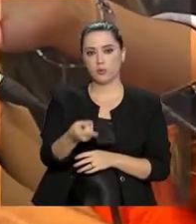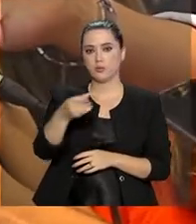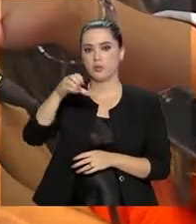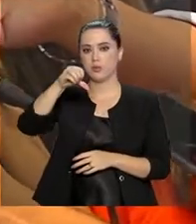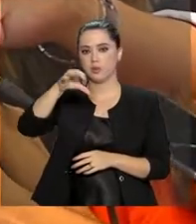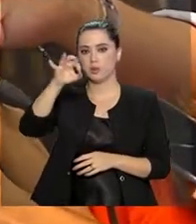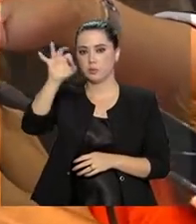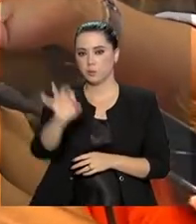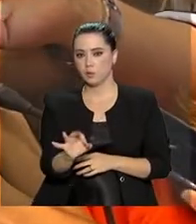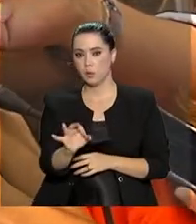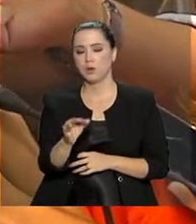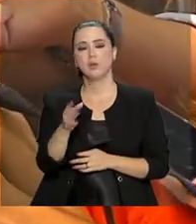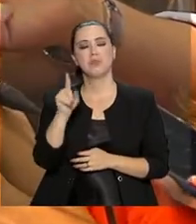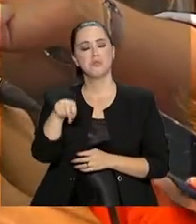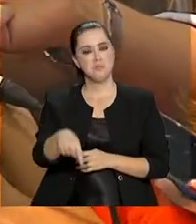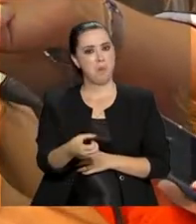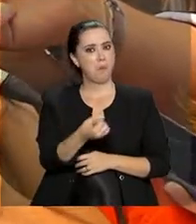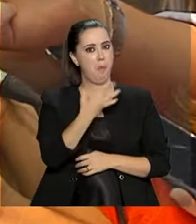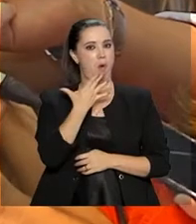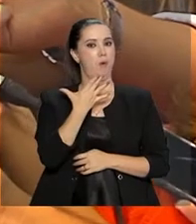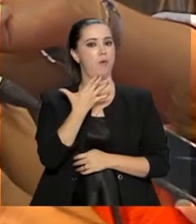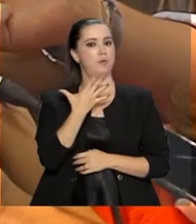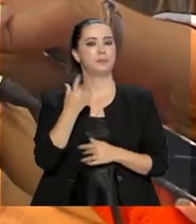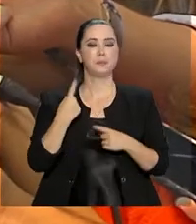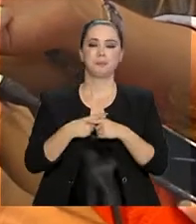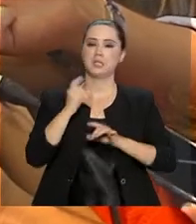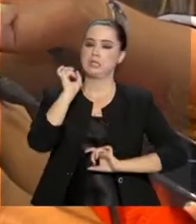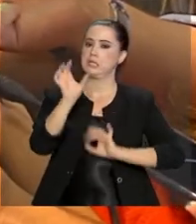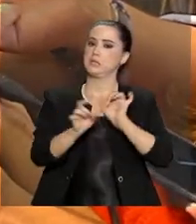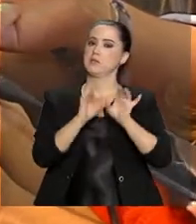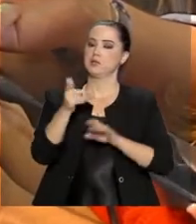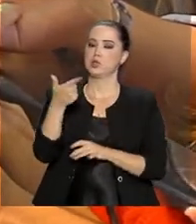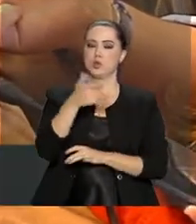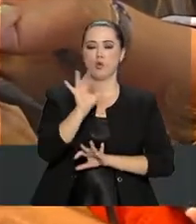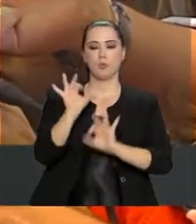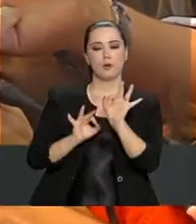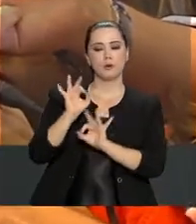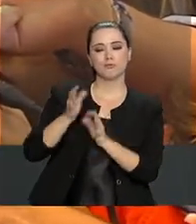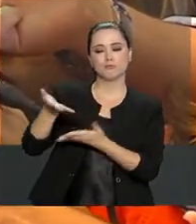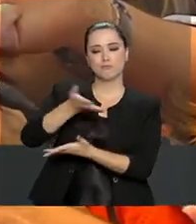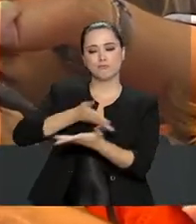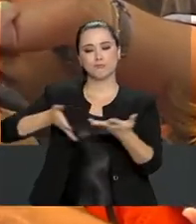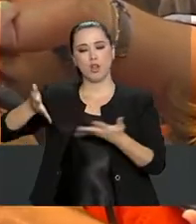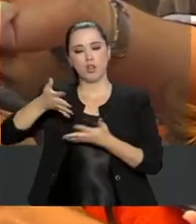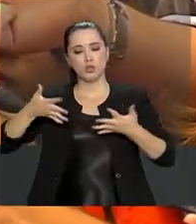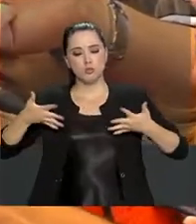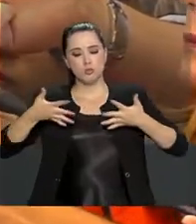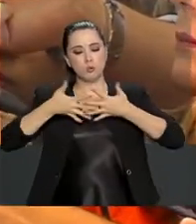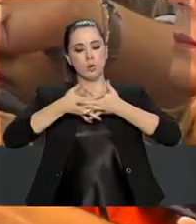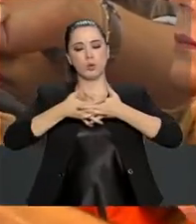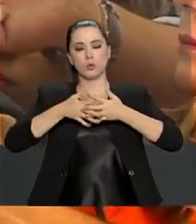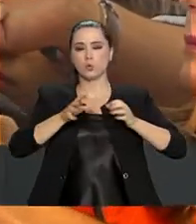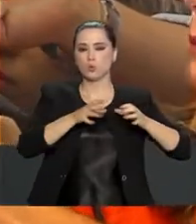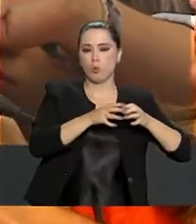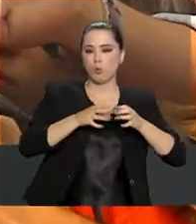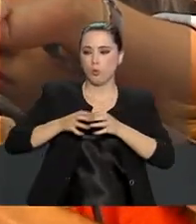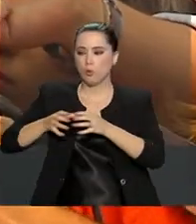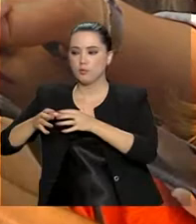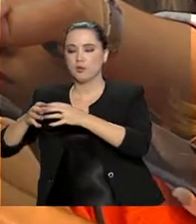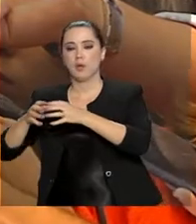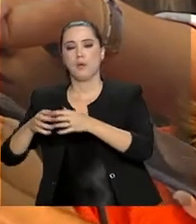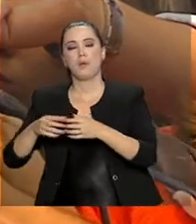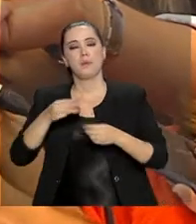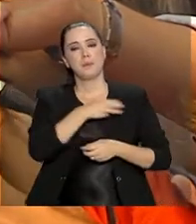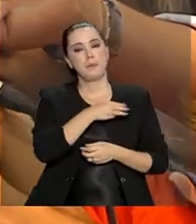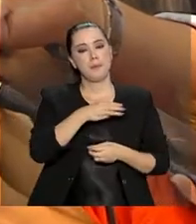24,9%. Foi um grande sucesso, especialmente, de novo, pelo planejamento e envolvimento de todas as áreas. Pelo